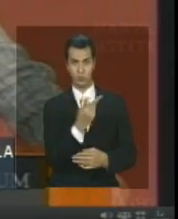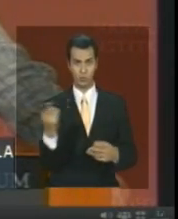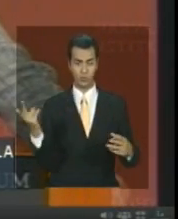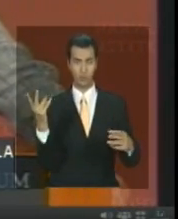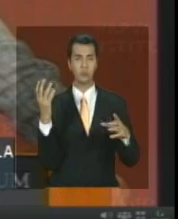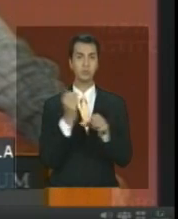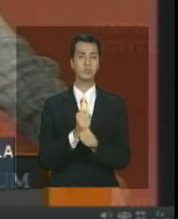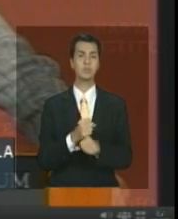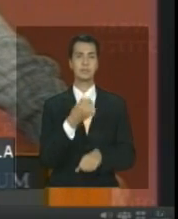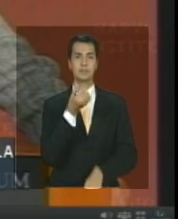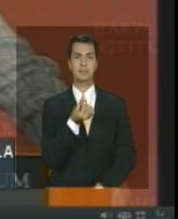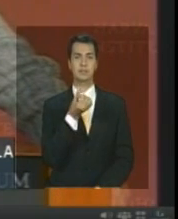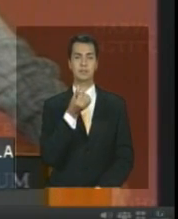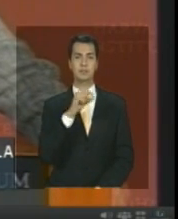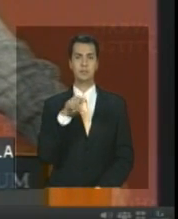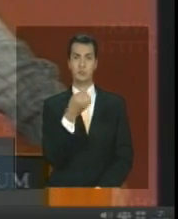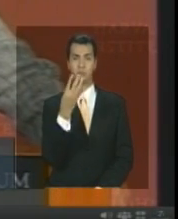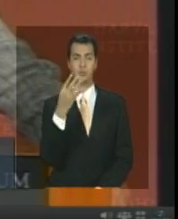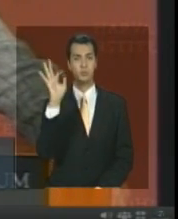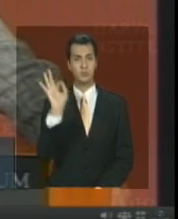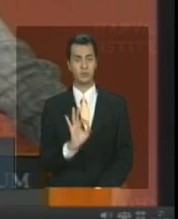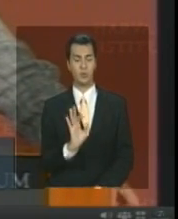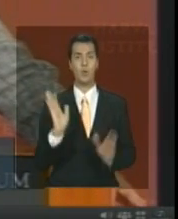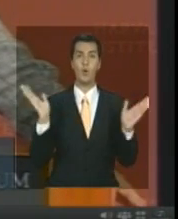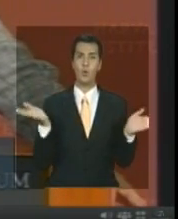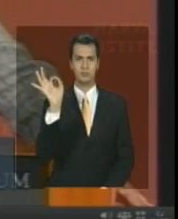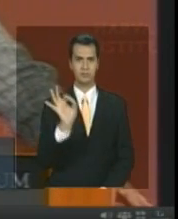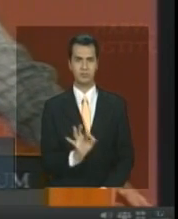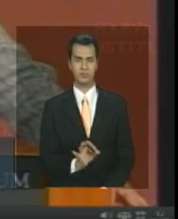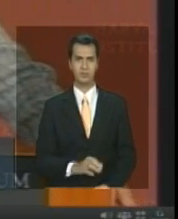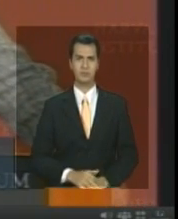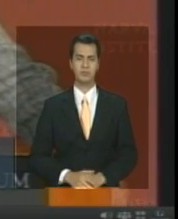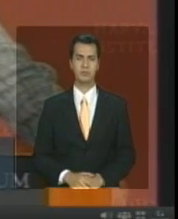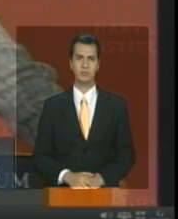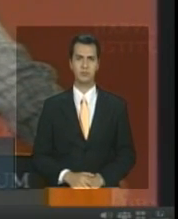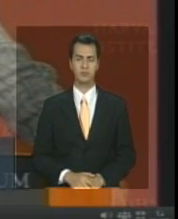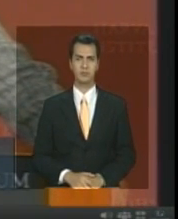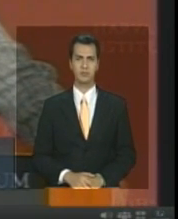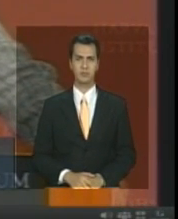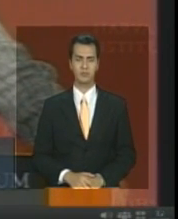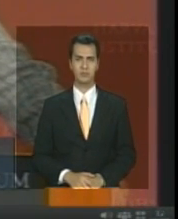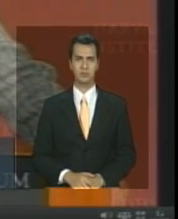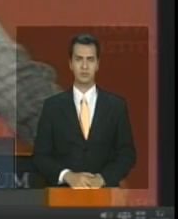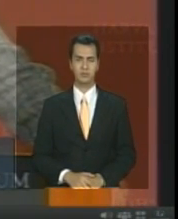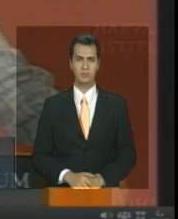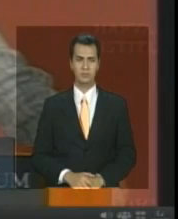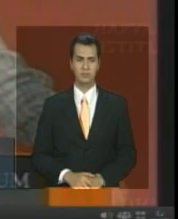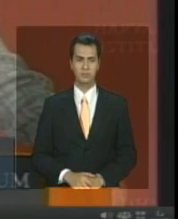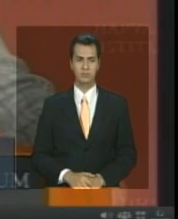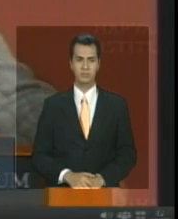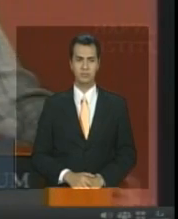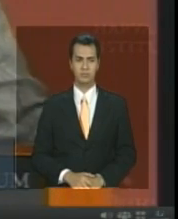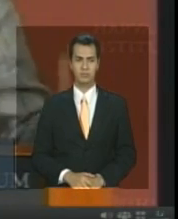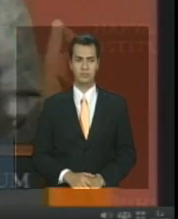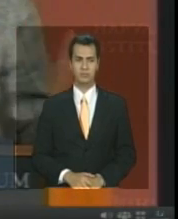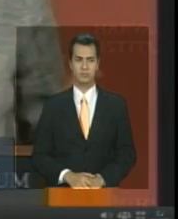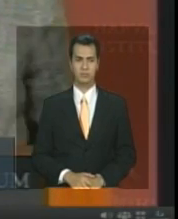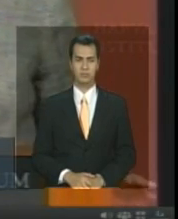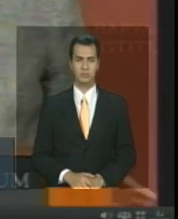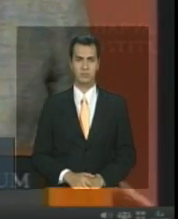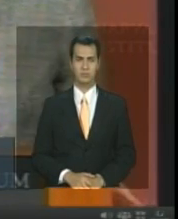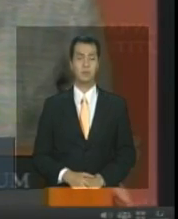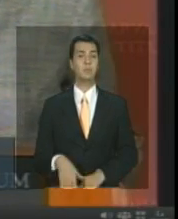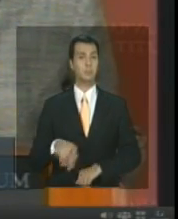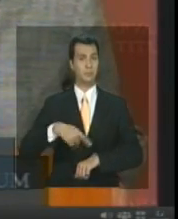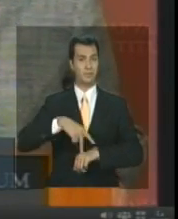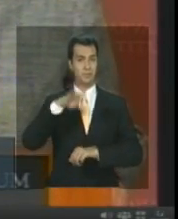60,4%, é hoje de 36,5%. Esse país,